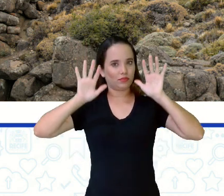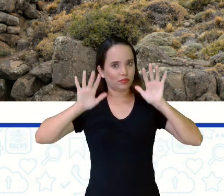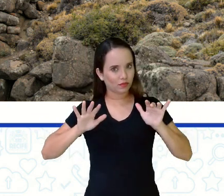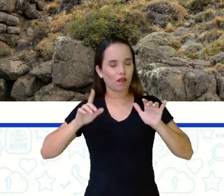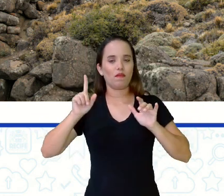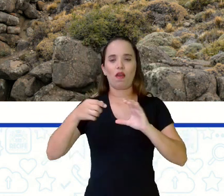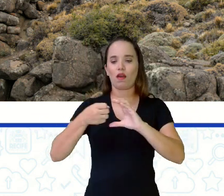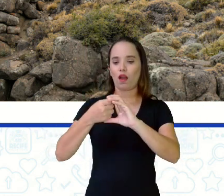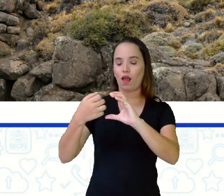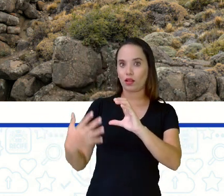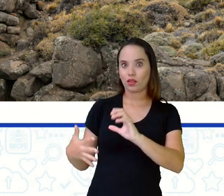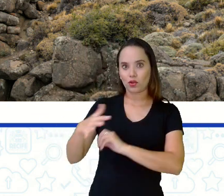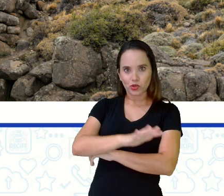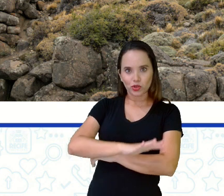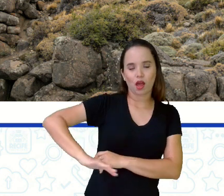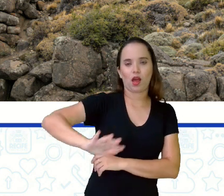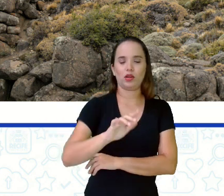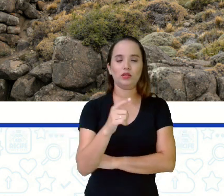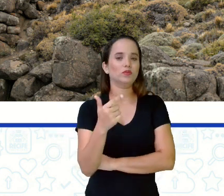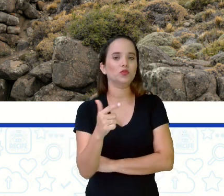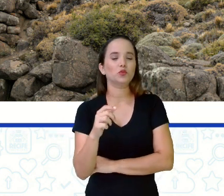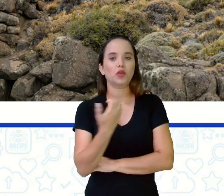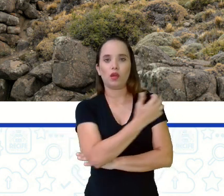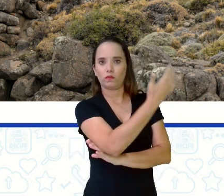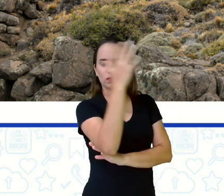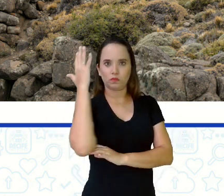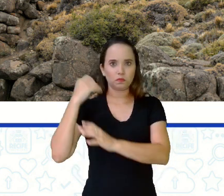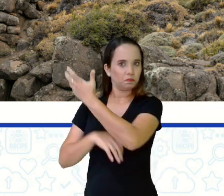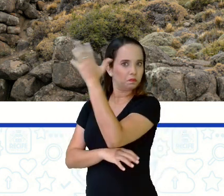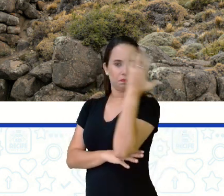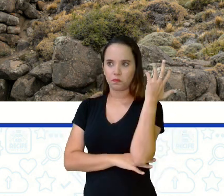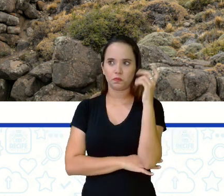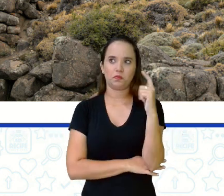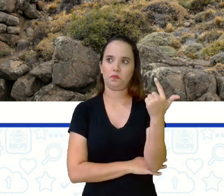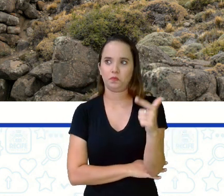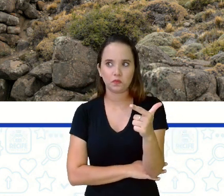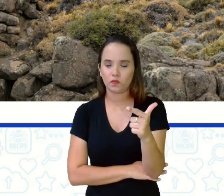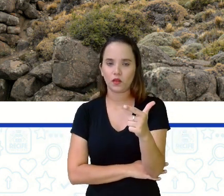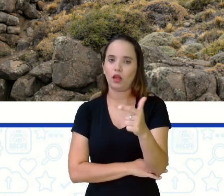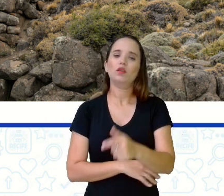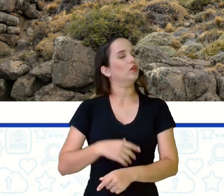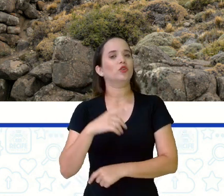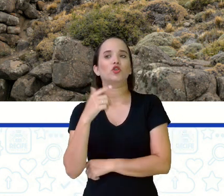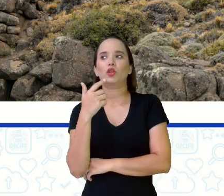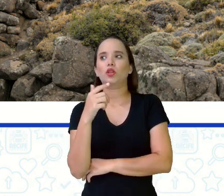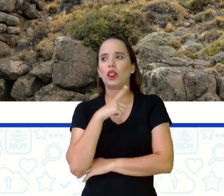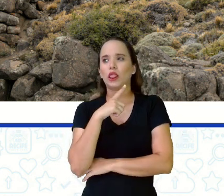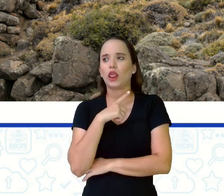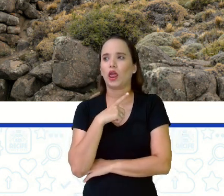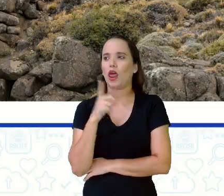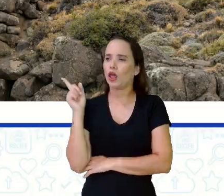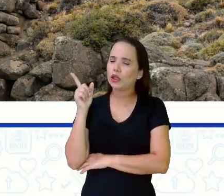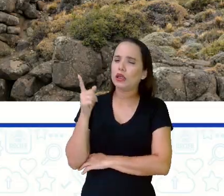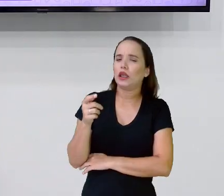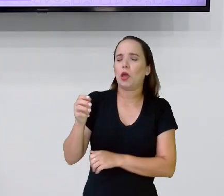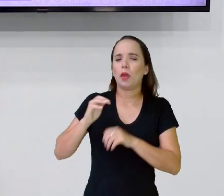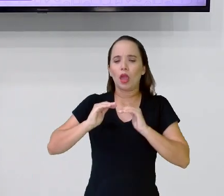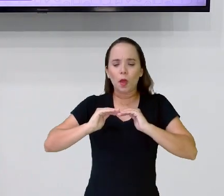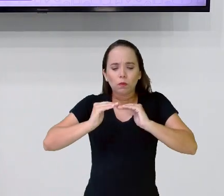aí que não tem uma vegetação, né, muito exuberante. A gente tem aí grama, né, a gente vai ter aí